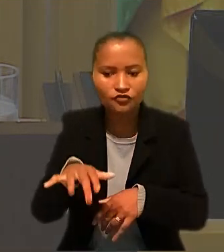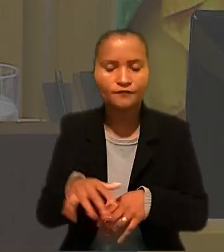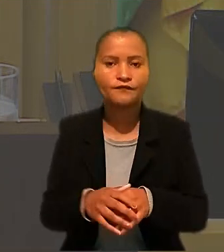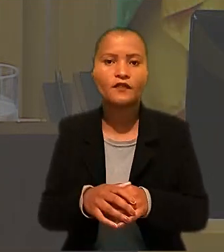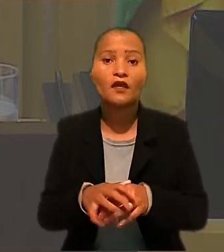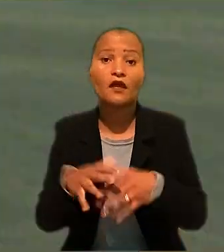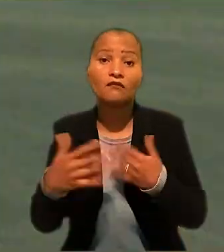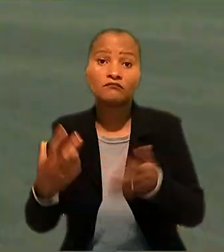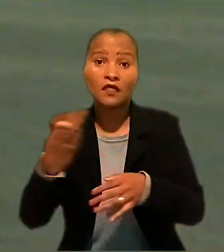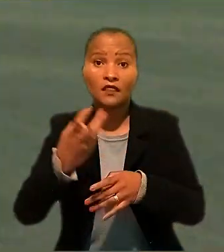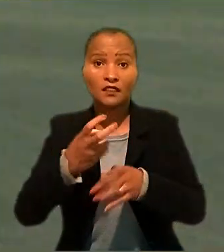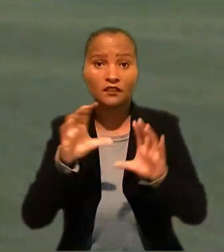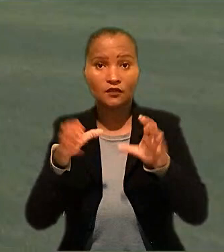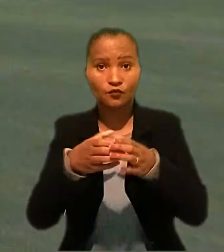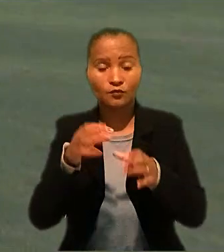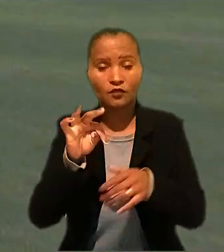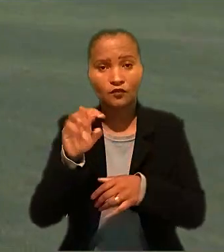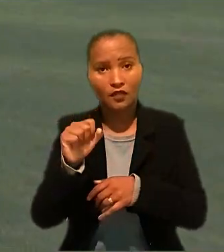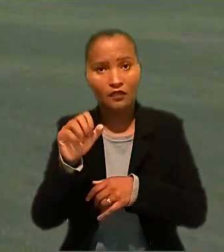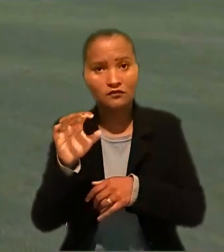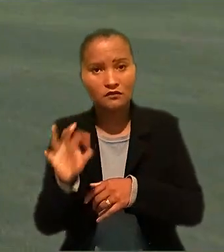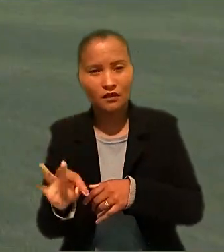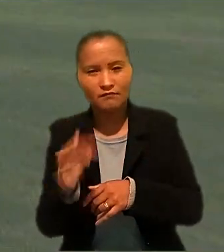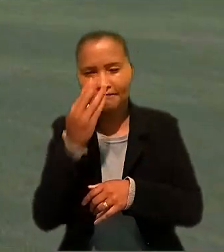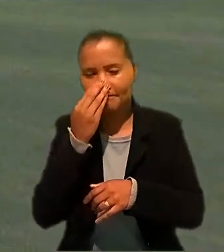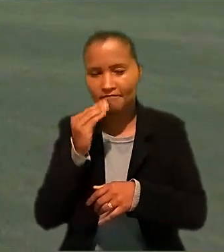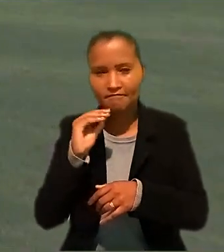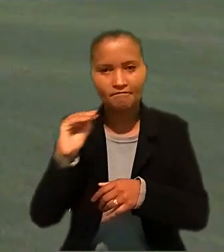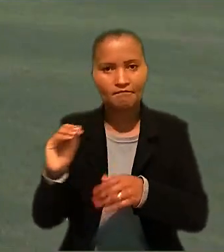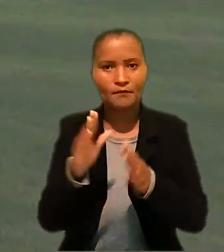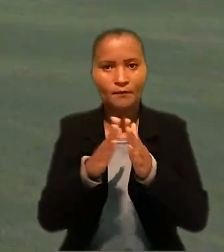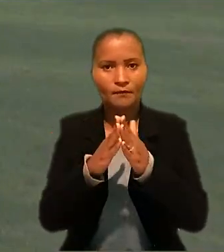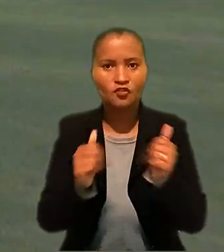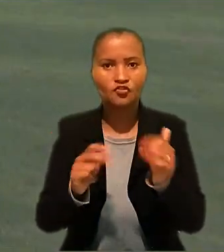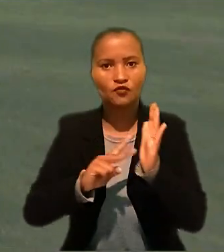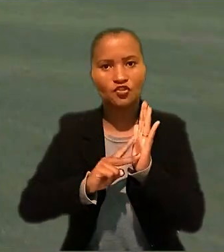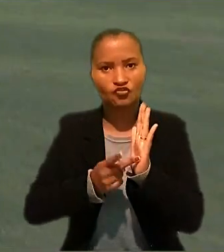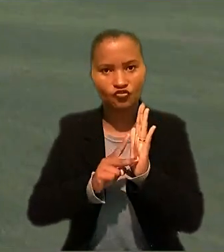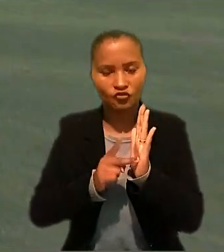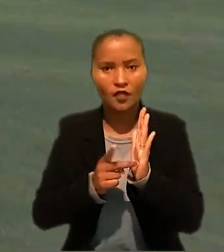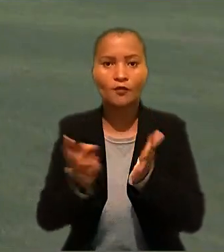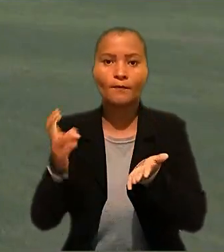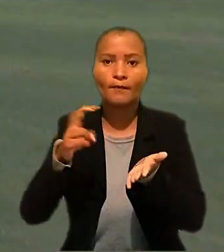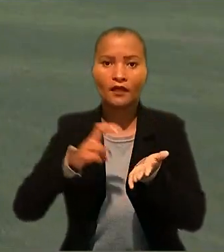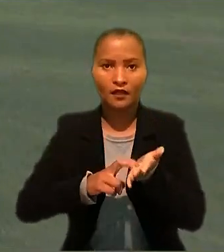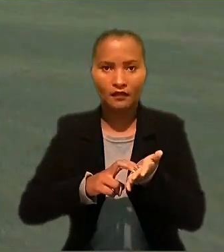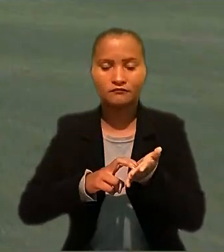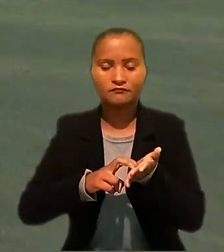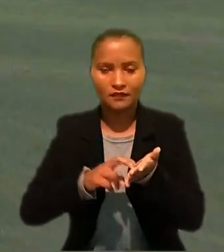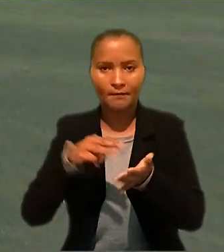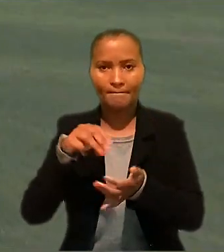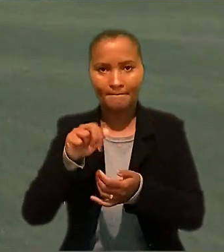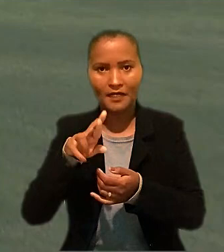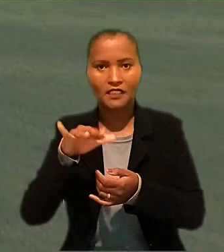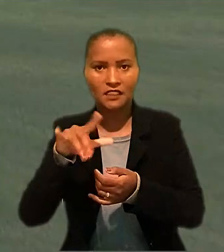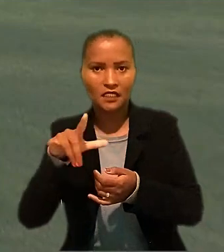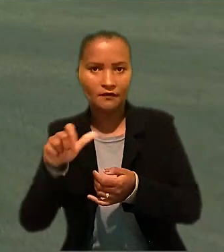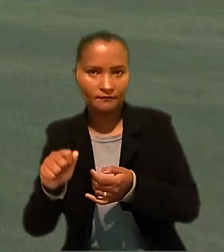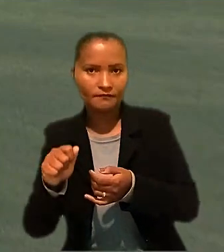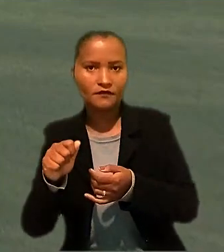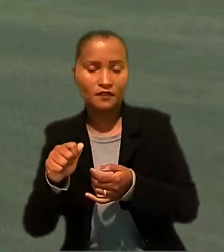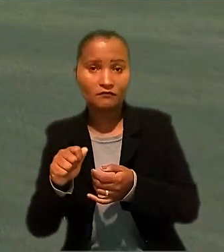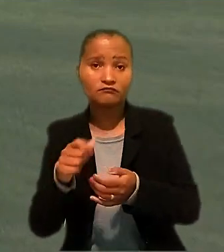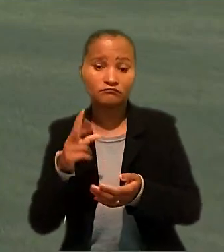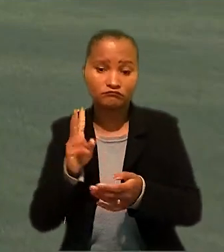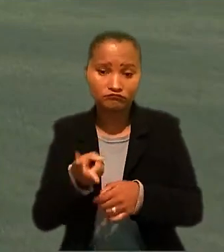de caixa. Assim, a 5ª turma do Tribunal Superior do Trabalho rejeitou o pedido do Sindicato dos Bancários de Marília